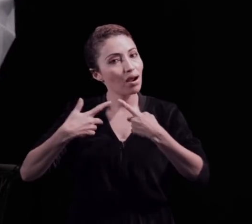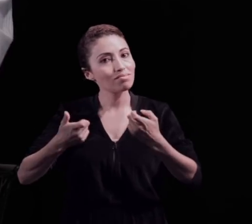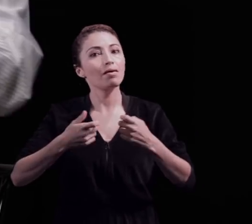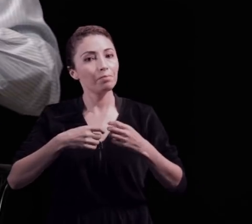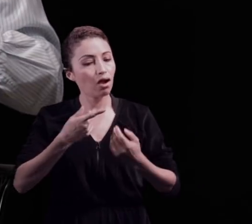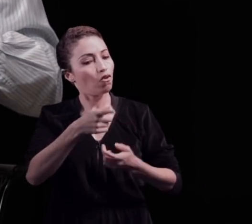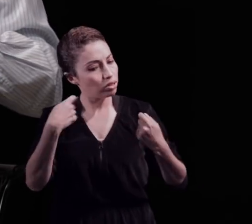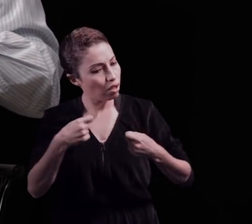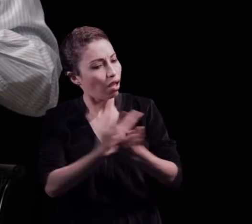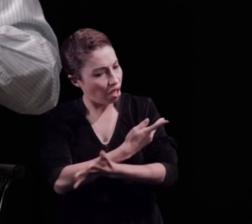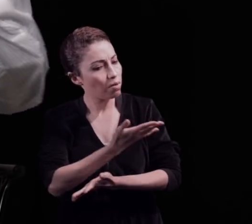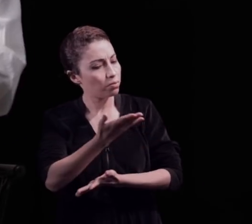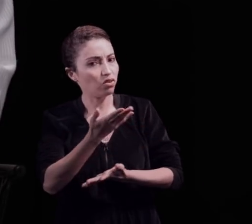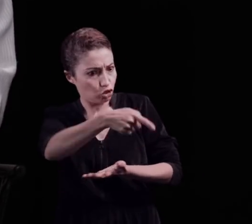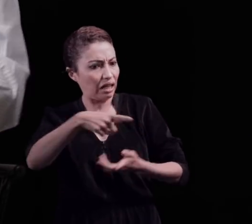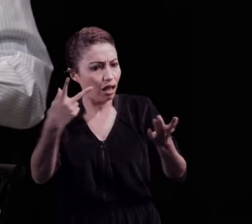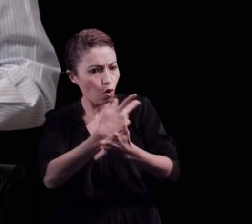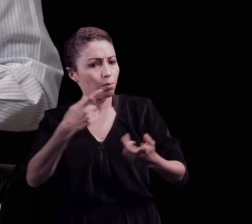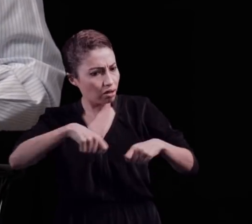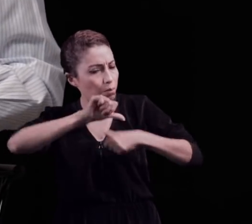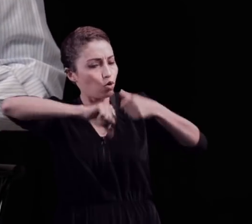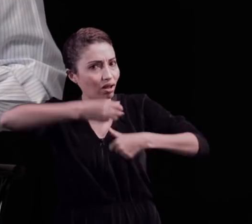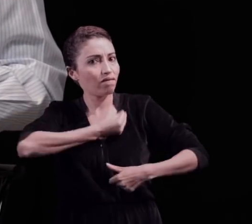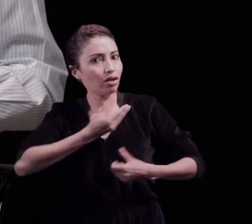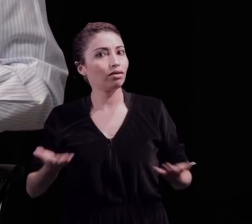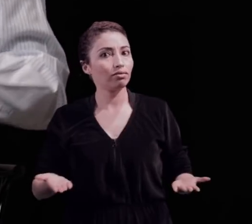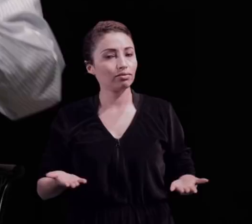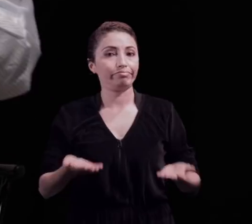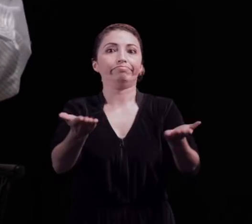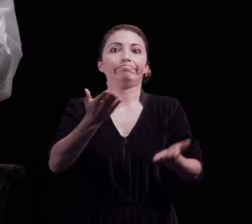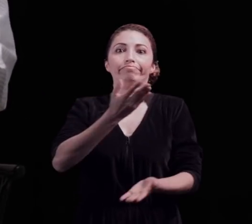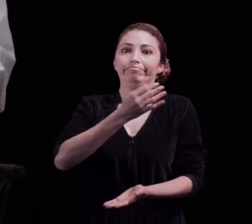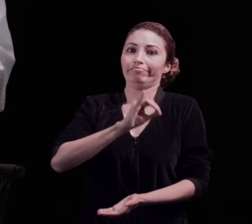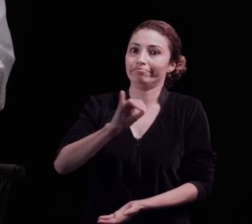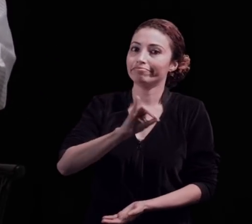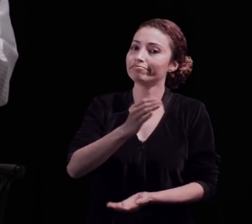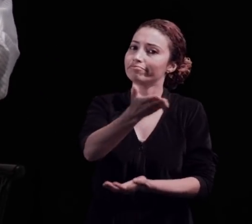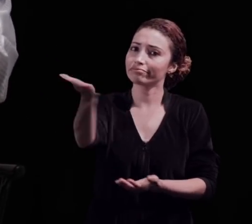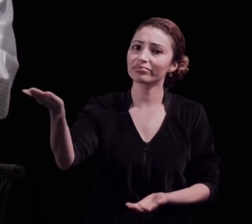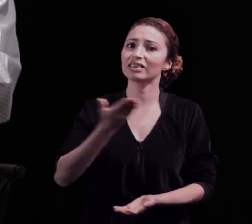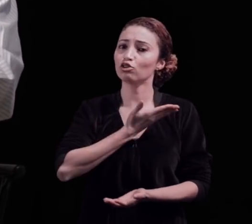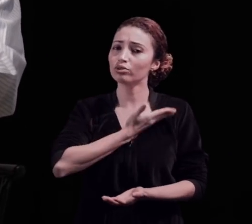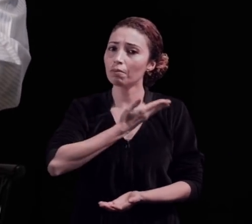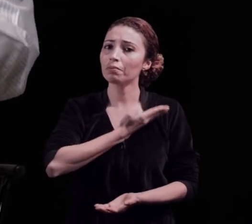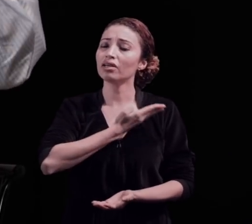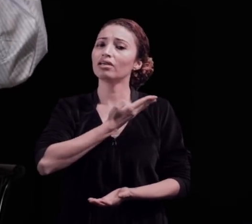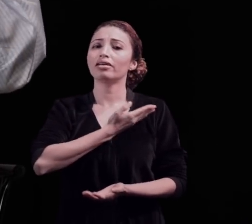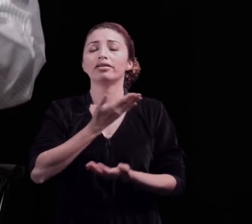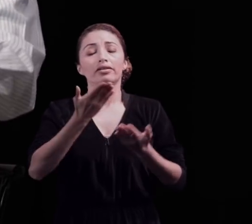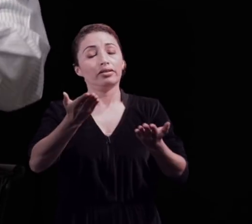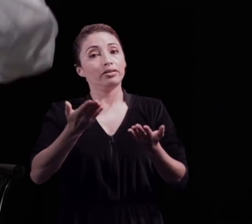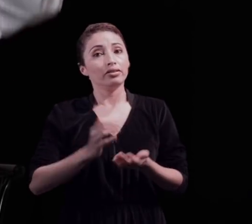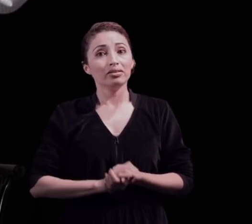Você errou o alvo. Você precisa acertar a sua vida. Meus irmãos, meus amigos,